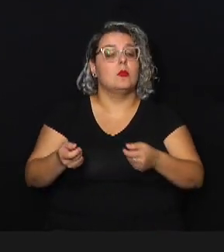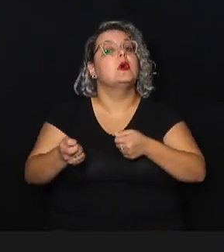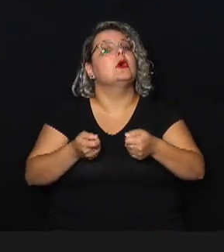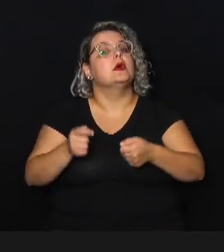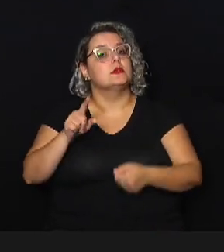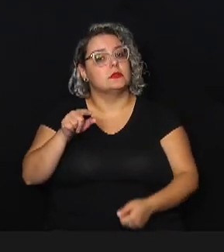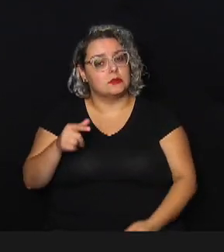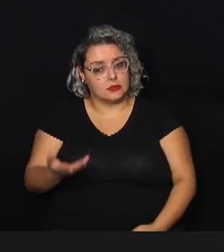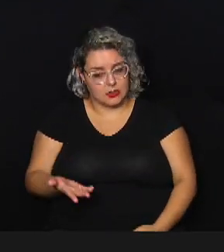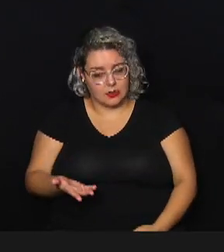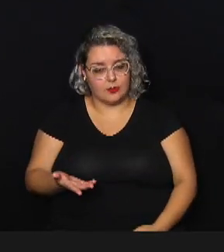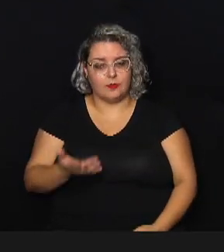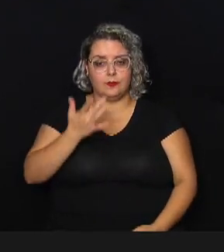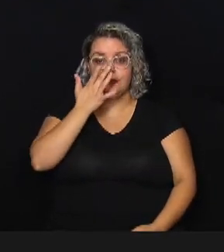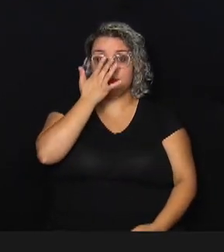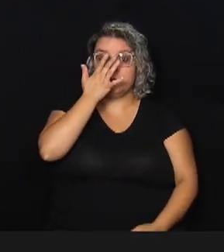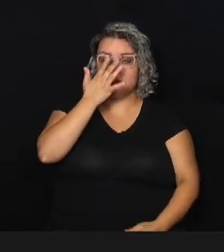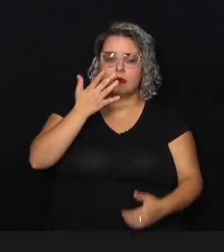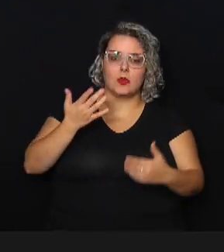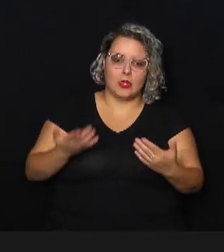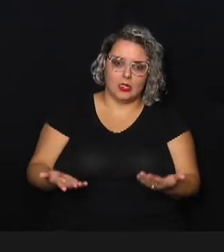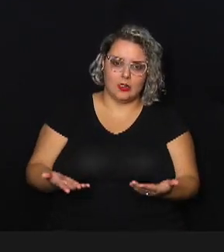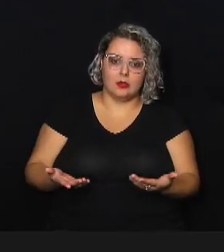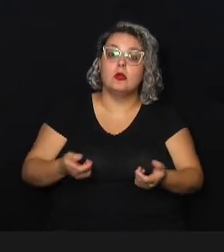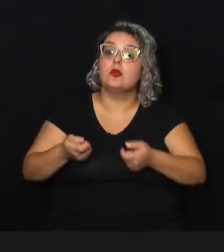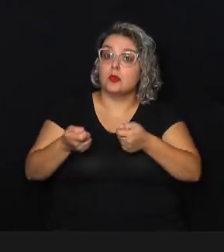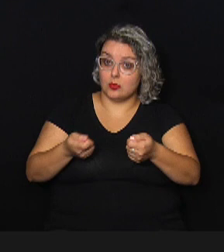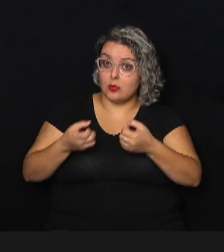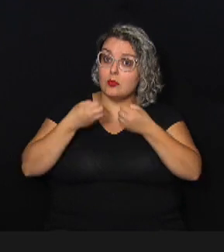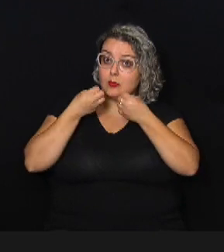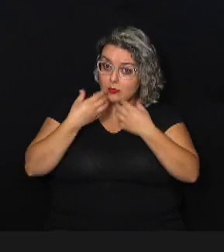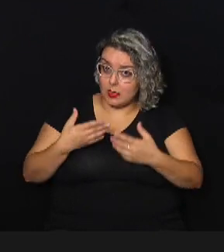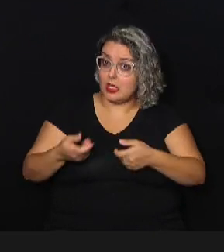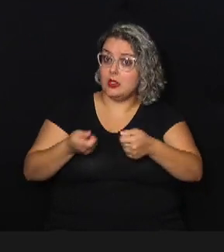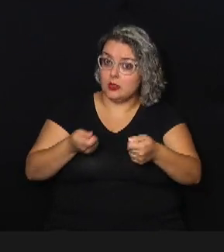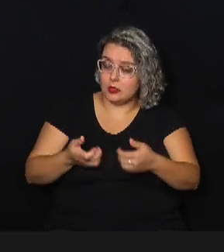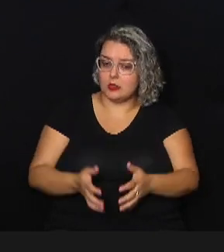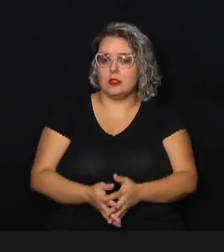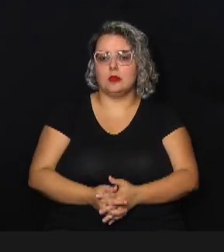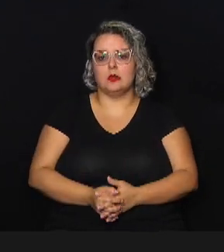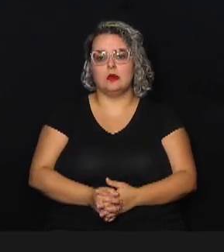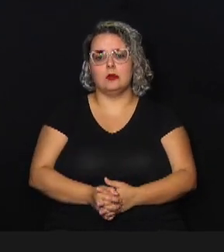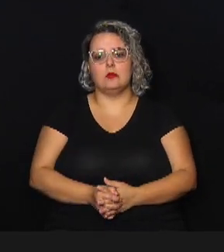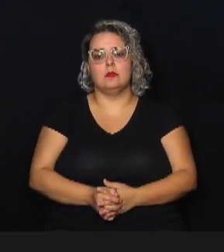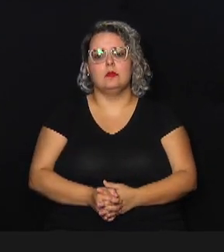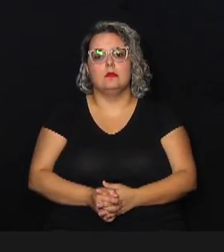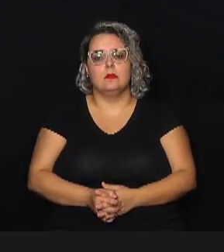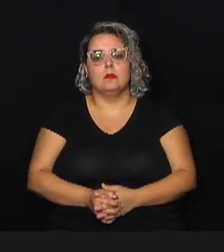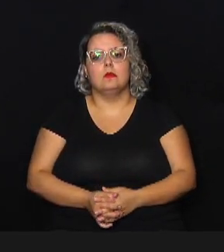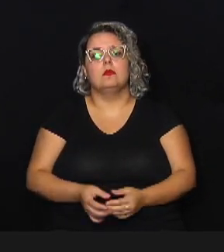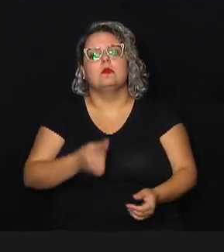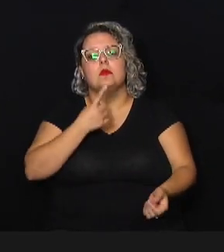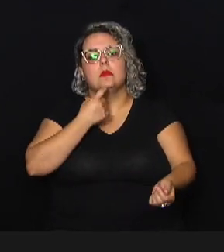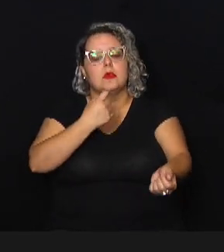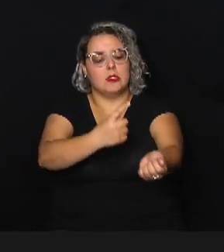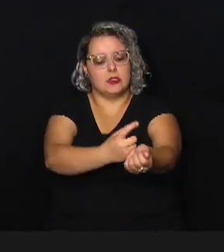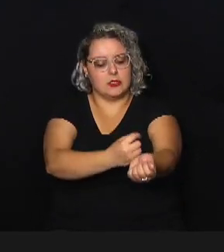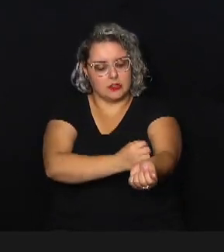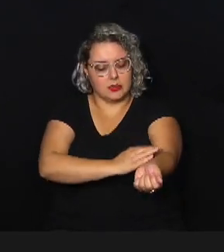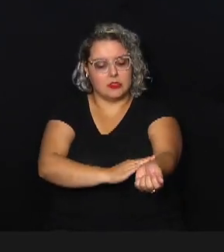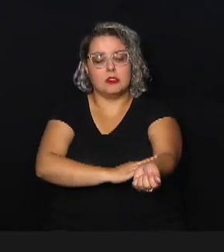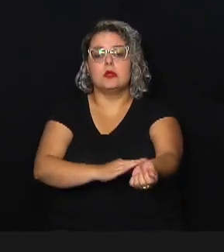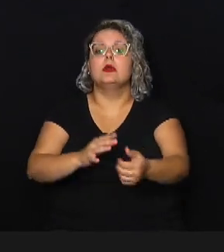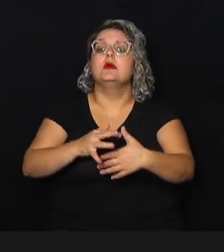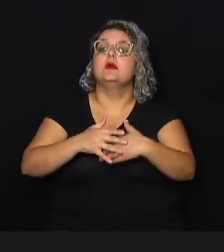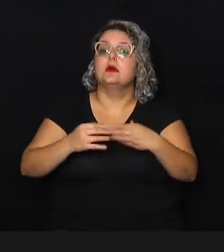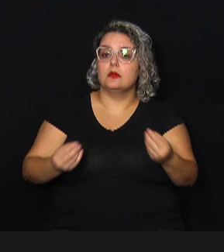controláveis, tá? Então, e bem controláveis, tá? Muito bem controladas. Mas as leucemias agudas têm cura. Hoje a gente está falando em